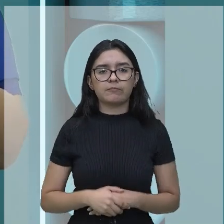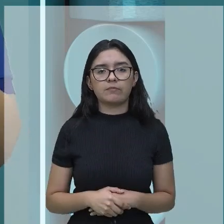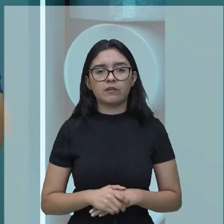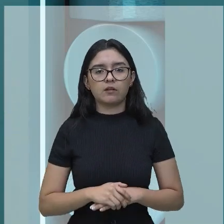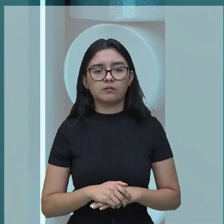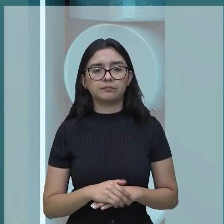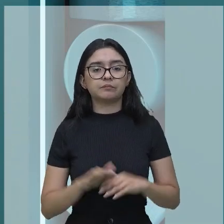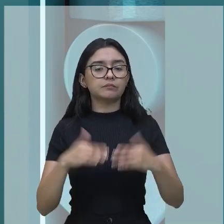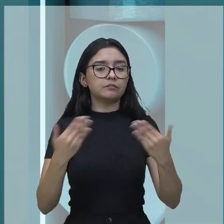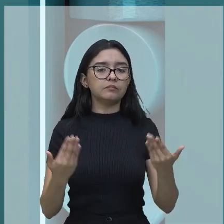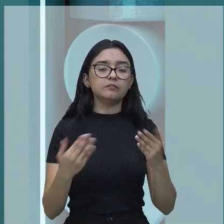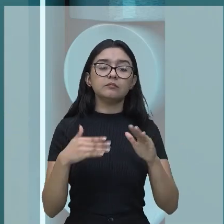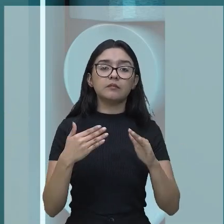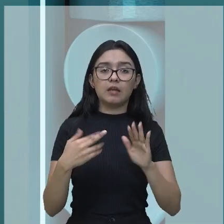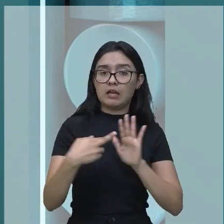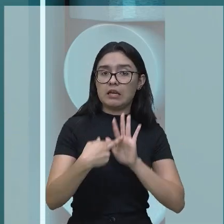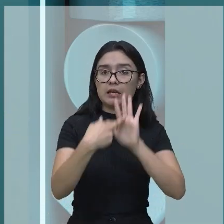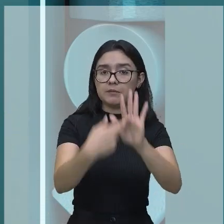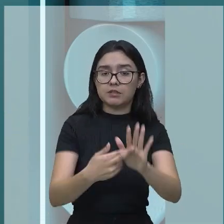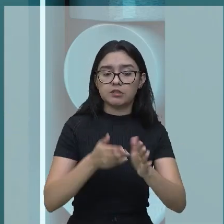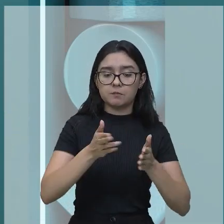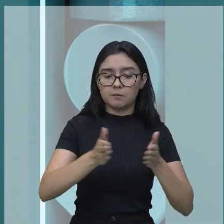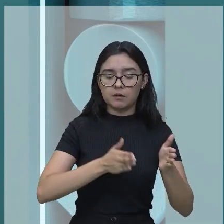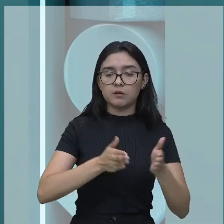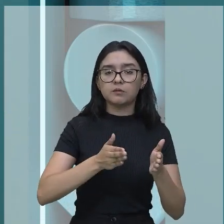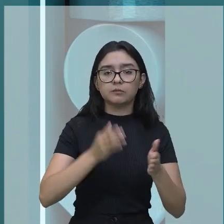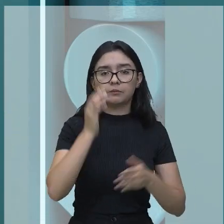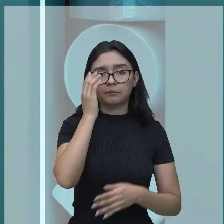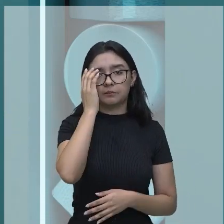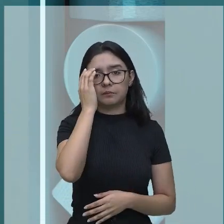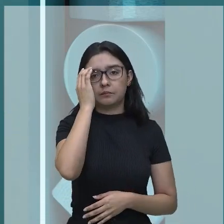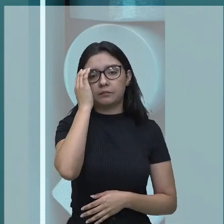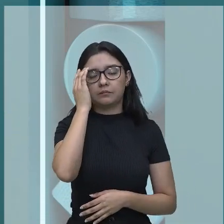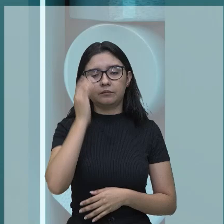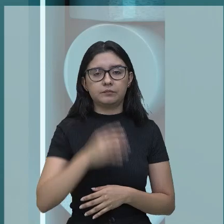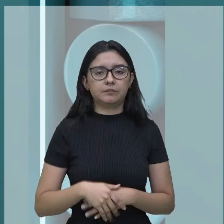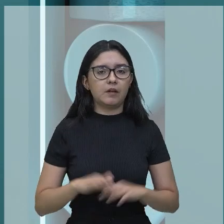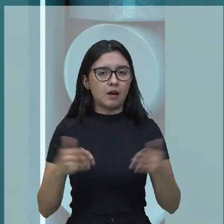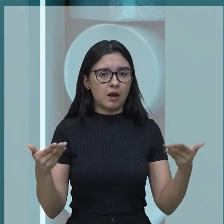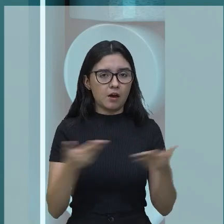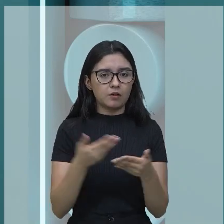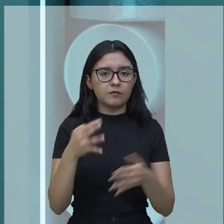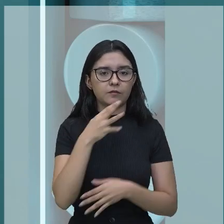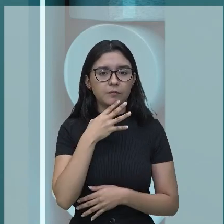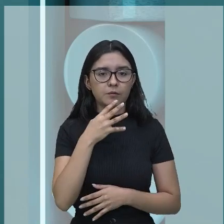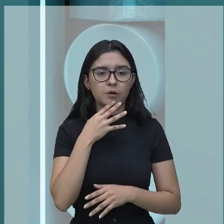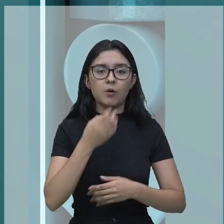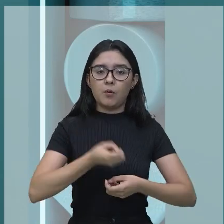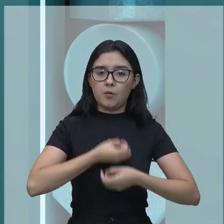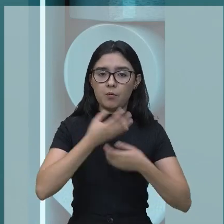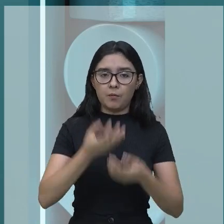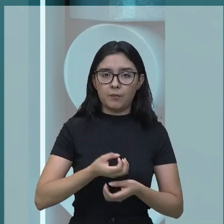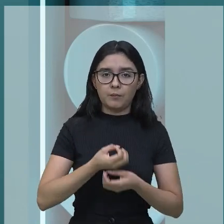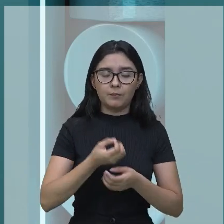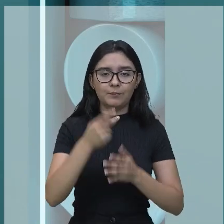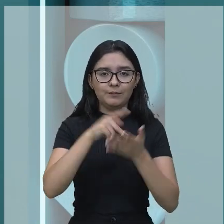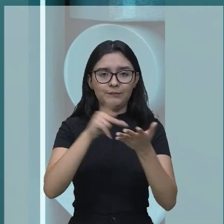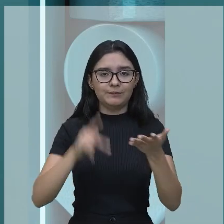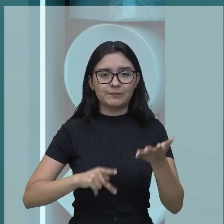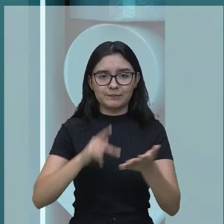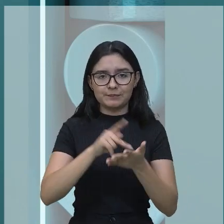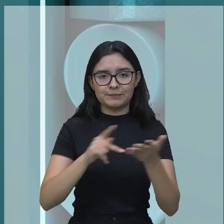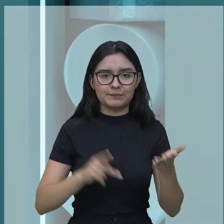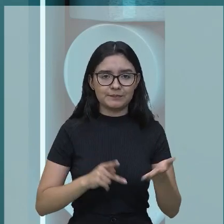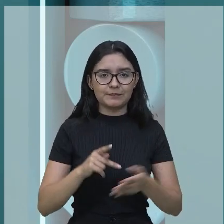Como representante dessa fase, vamos aí conhecer o poema das 7 faces.